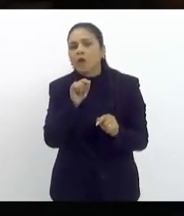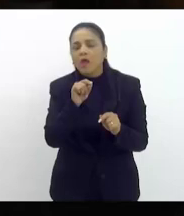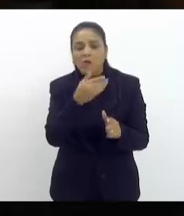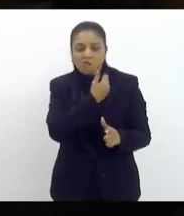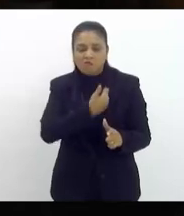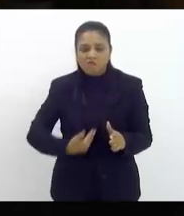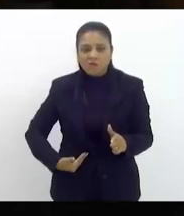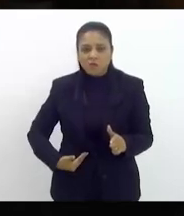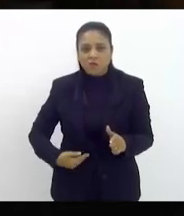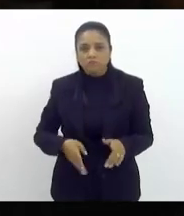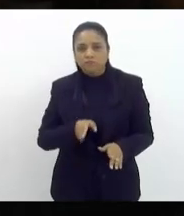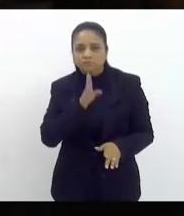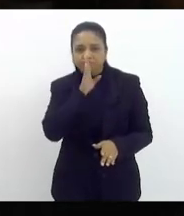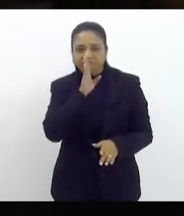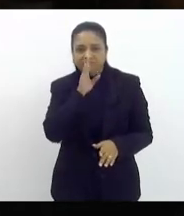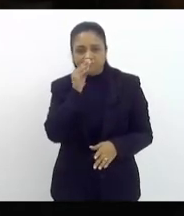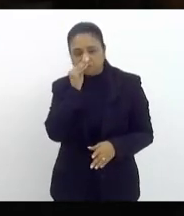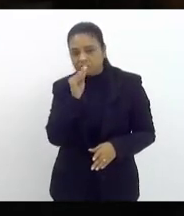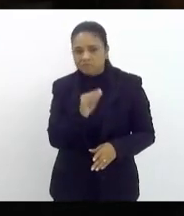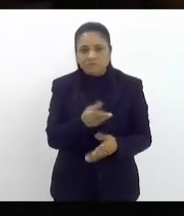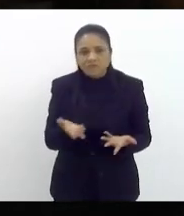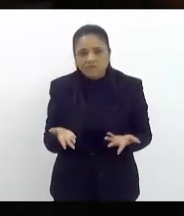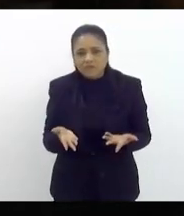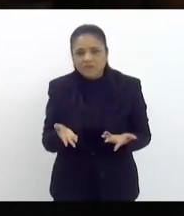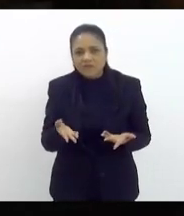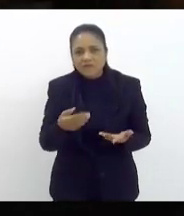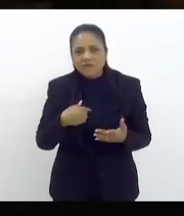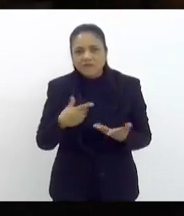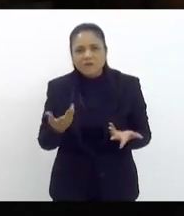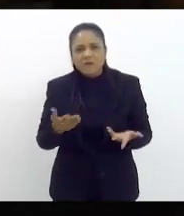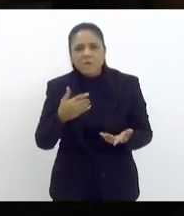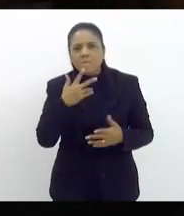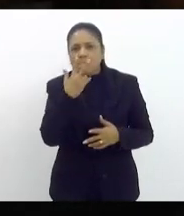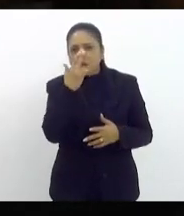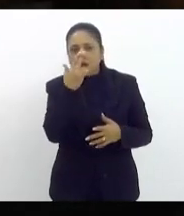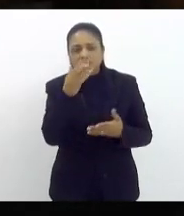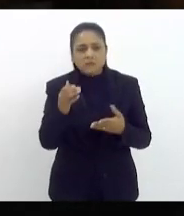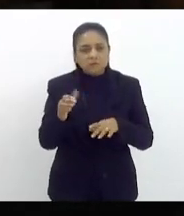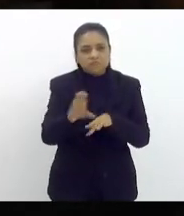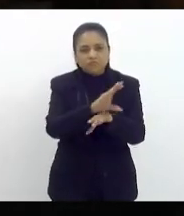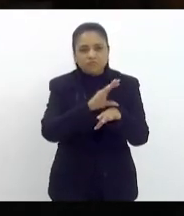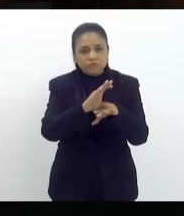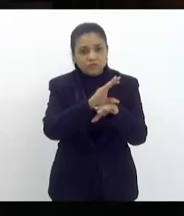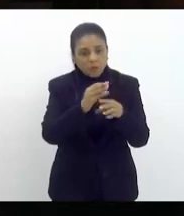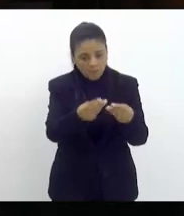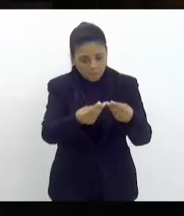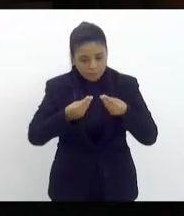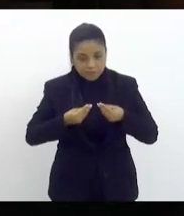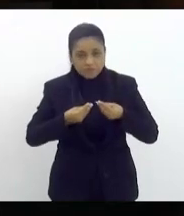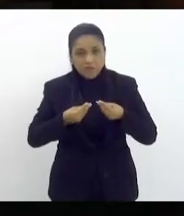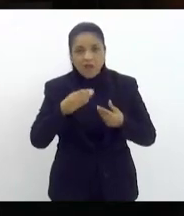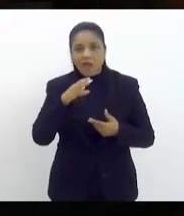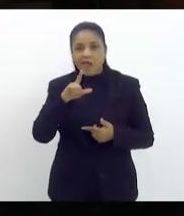governador do Estado, que só manda agora porque tem uma previsão constitucional de mandar para essa casa a LDO.